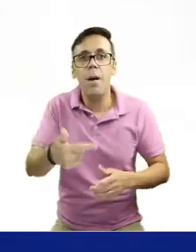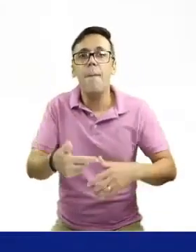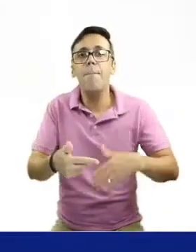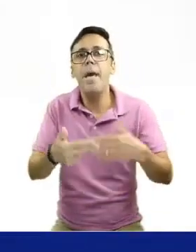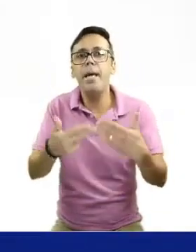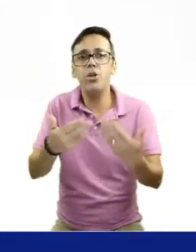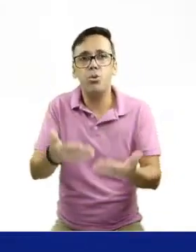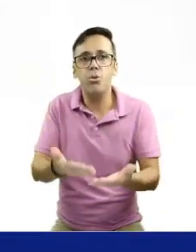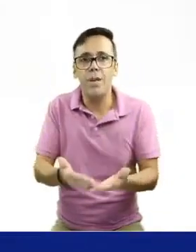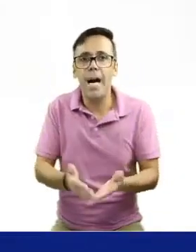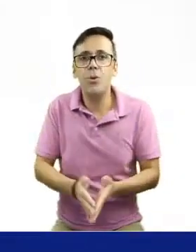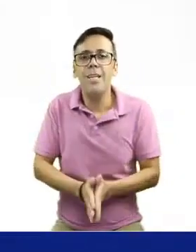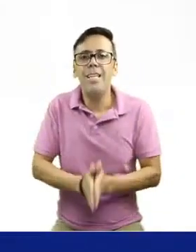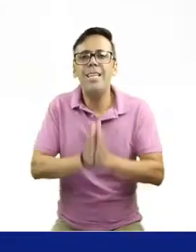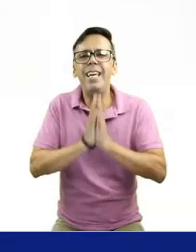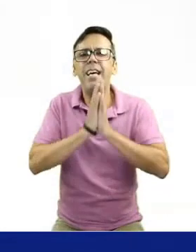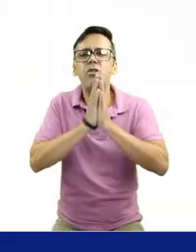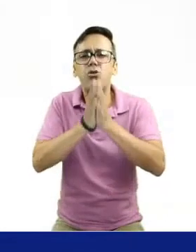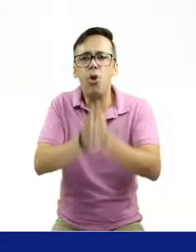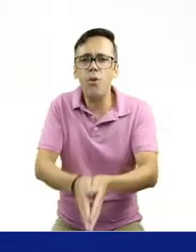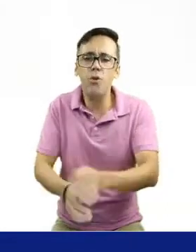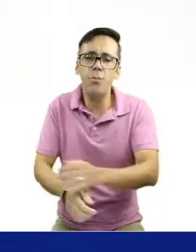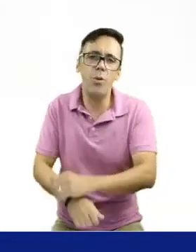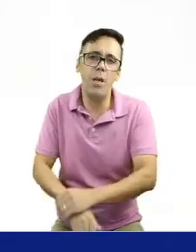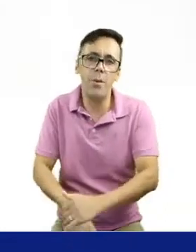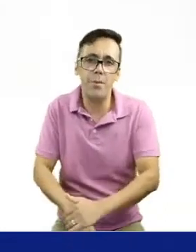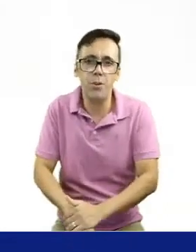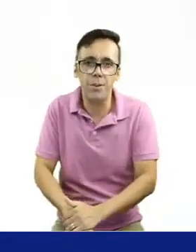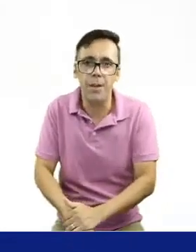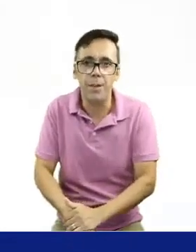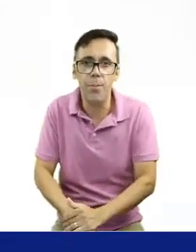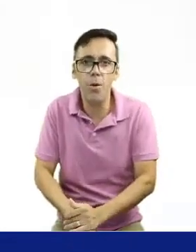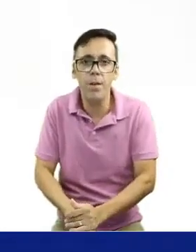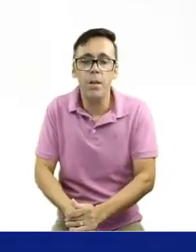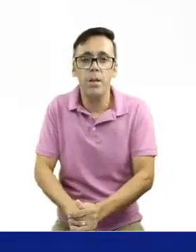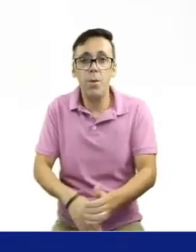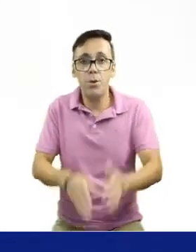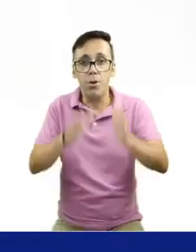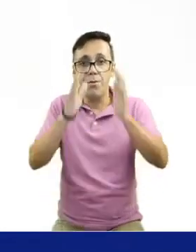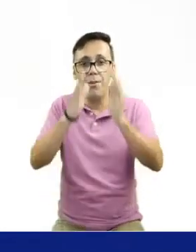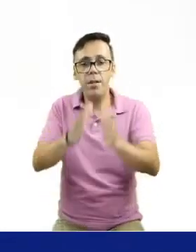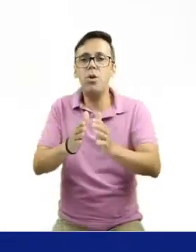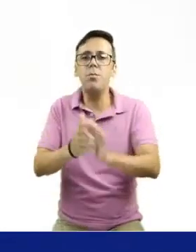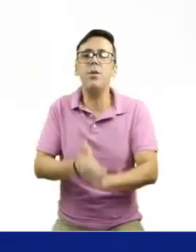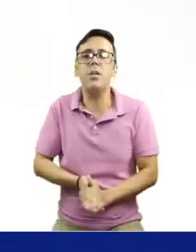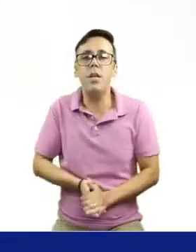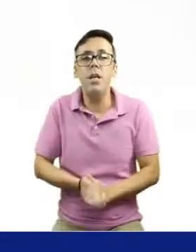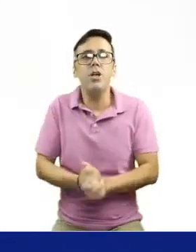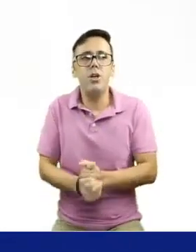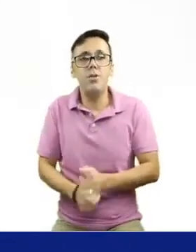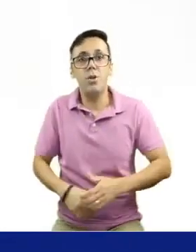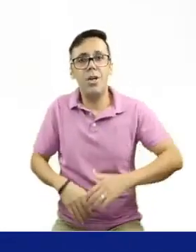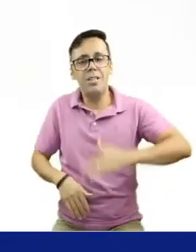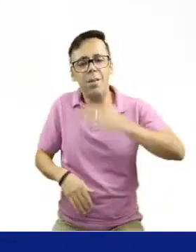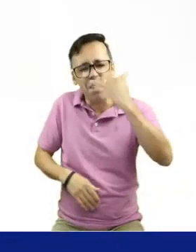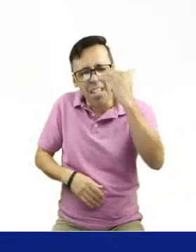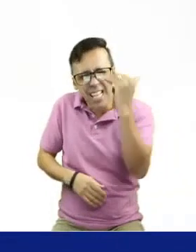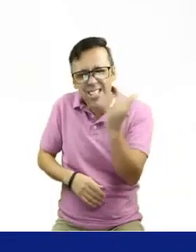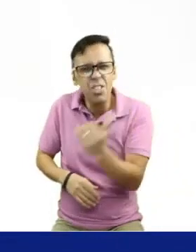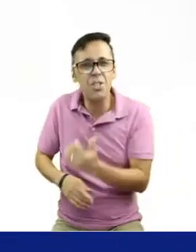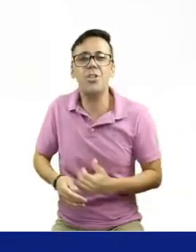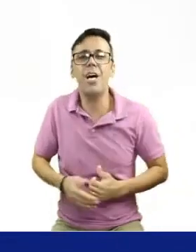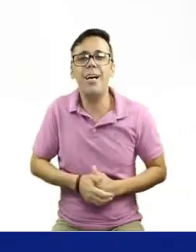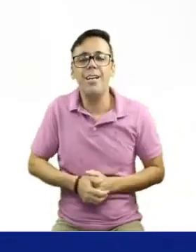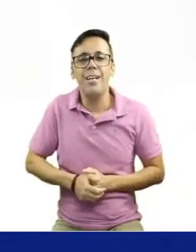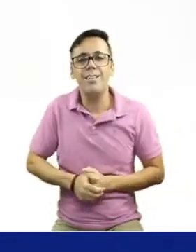organizado bem estruturado e que resolve o problema para você tá bom Então pessoal siga comigo aqui que nós vamos agora